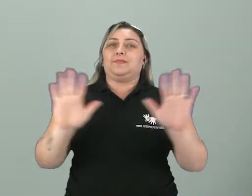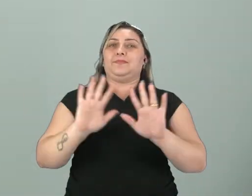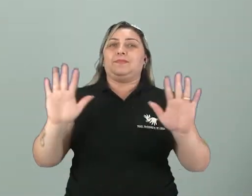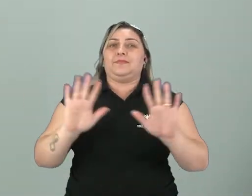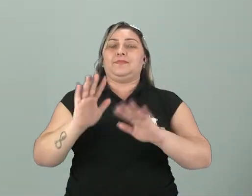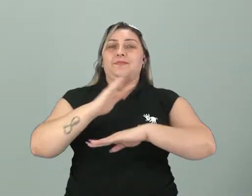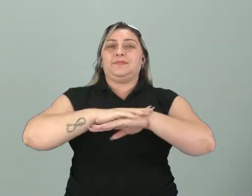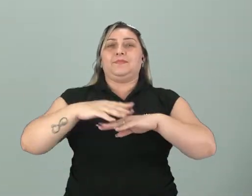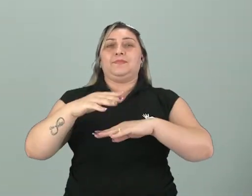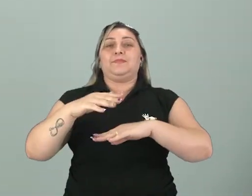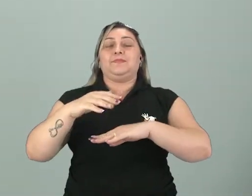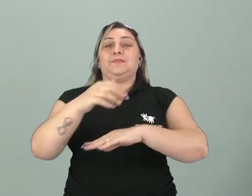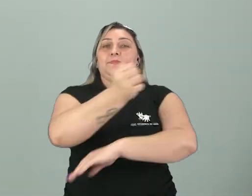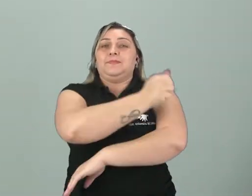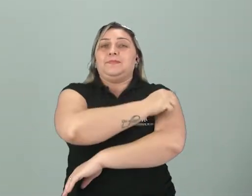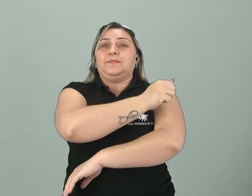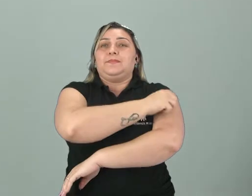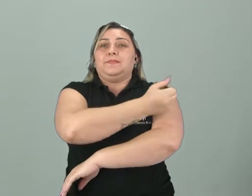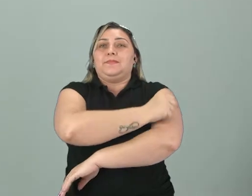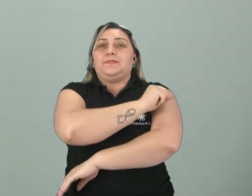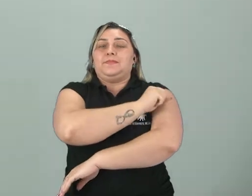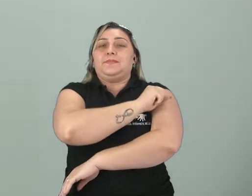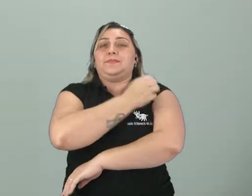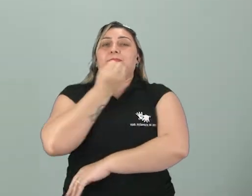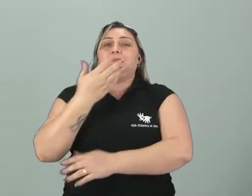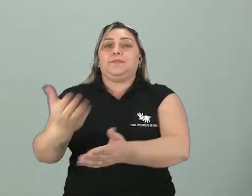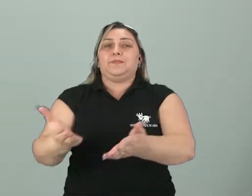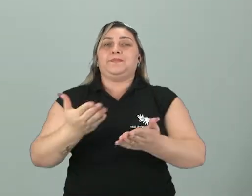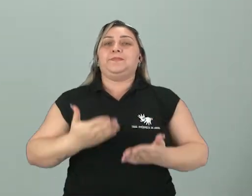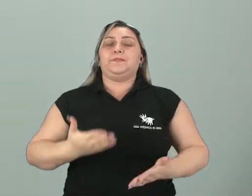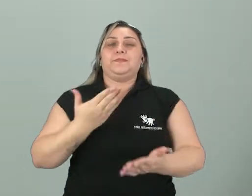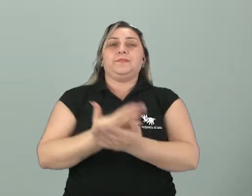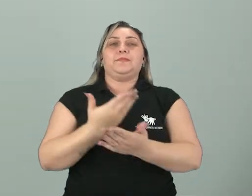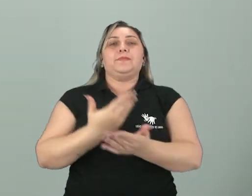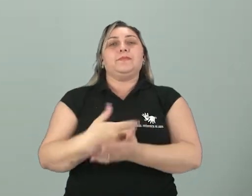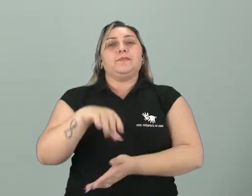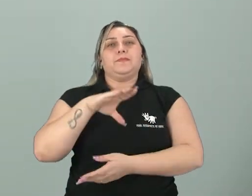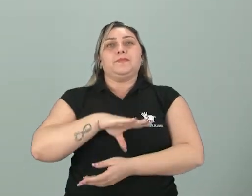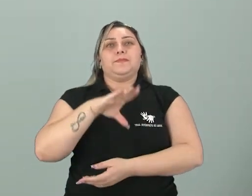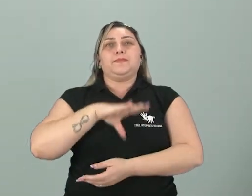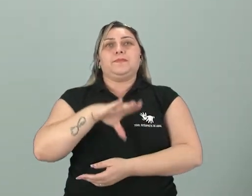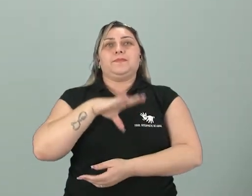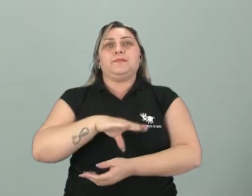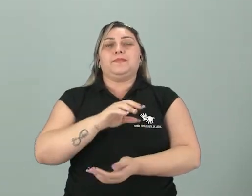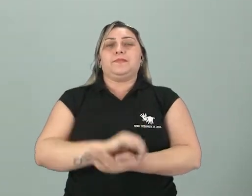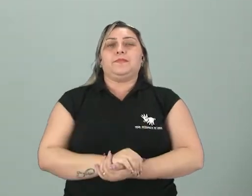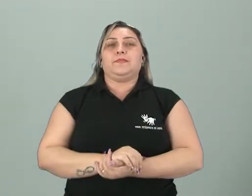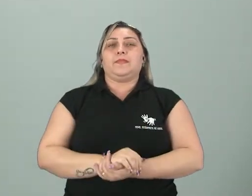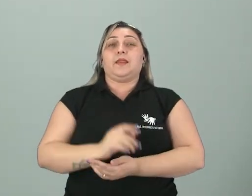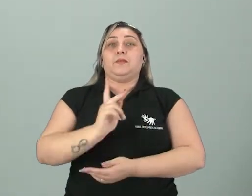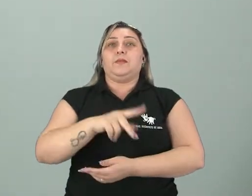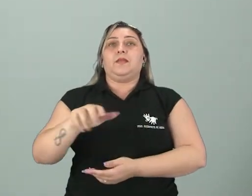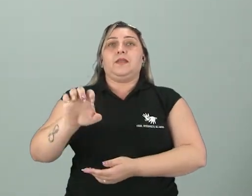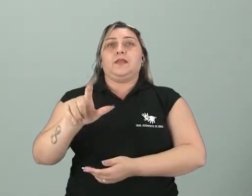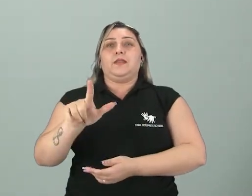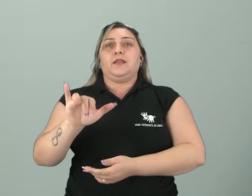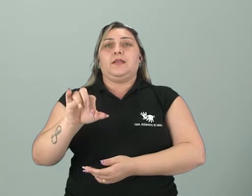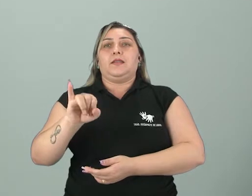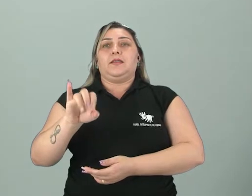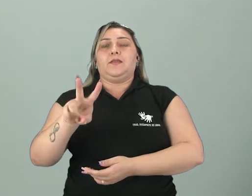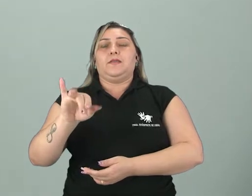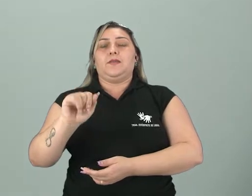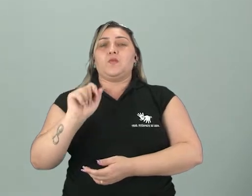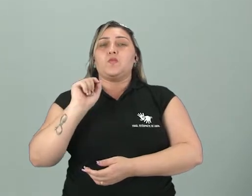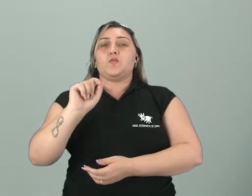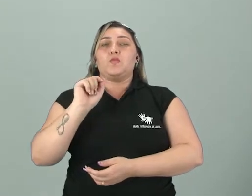Olá, queridos alunos do 8º ano. Sejam bem-vindos a mais uma aula de língua portuguesa. Eu sou a professora Elívia. E